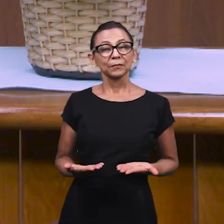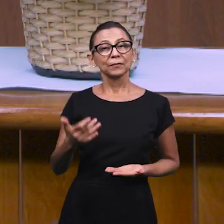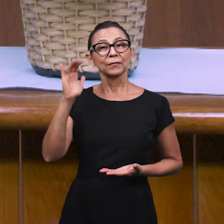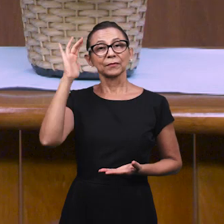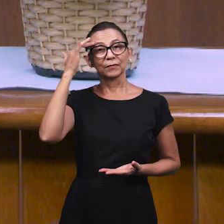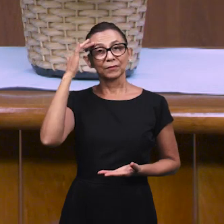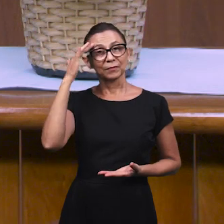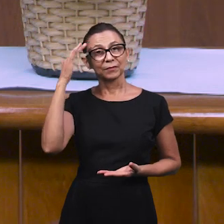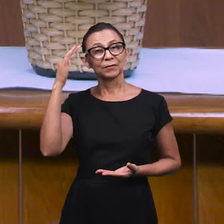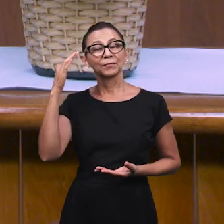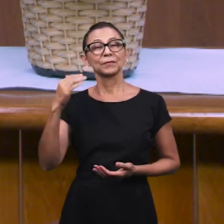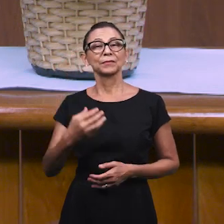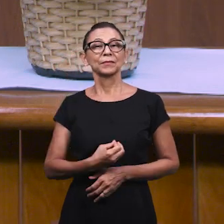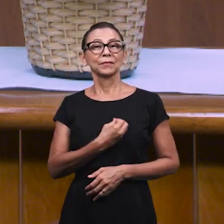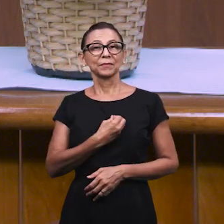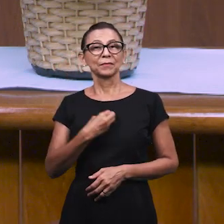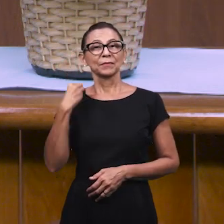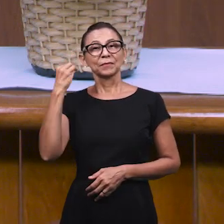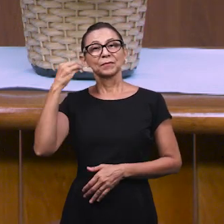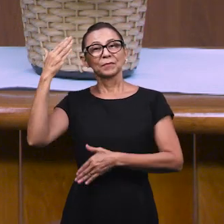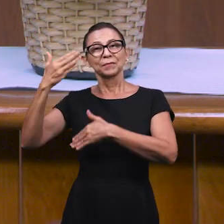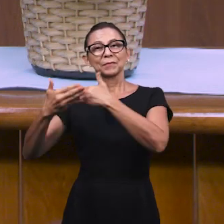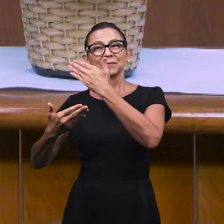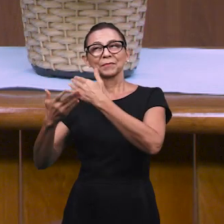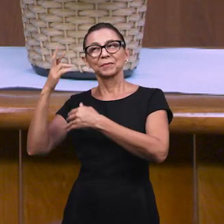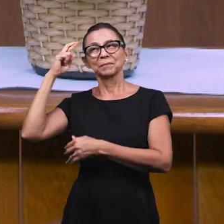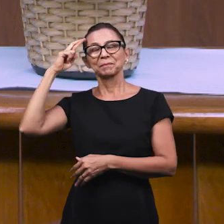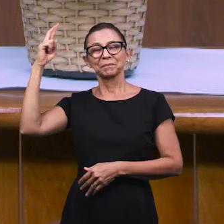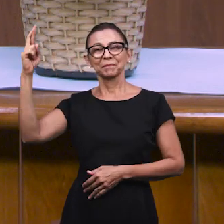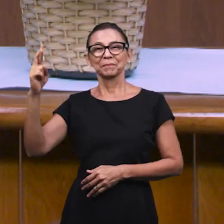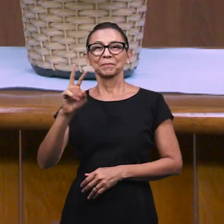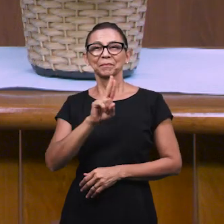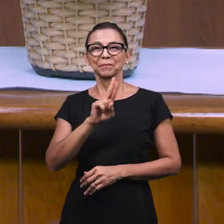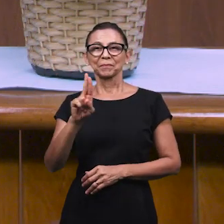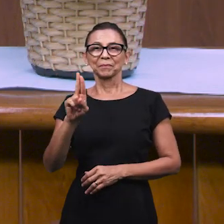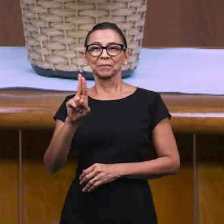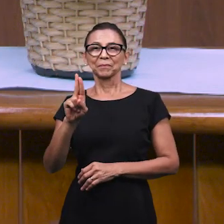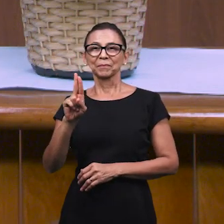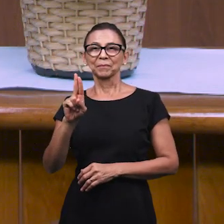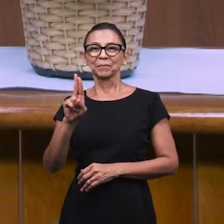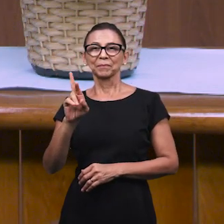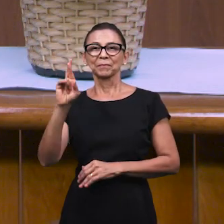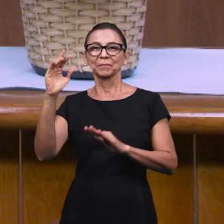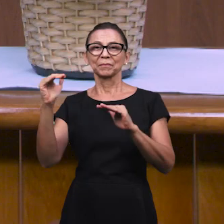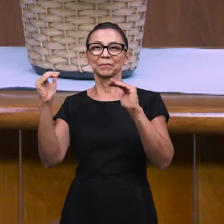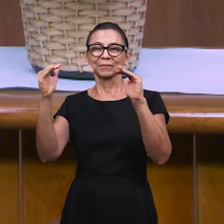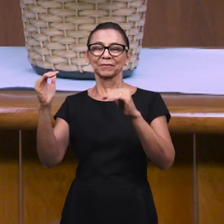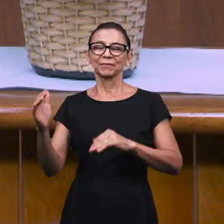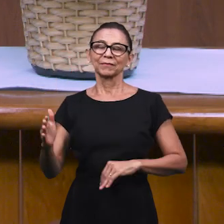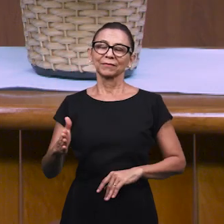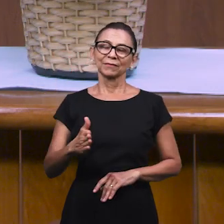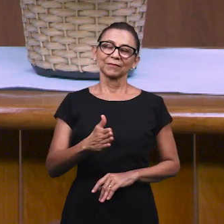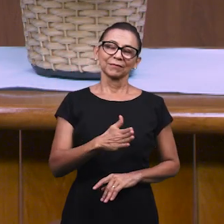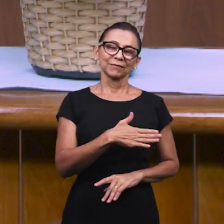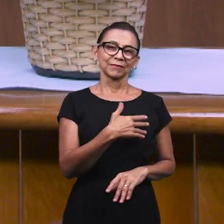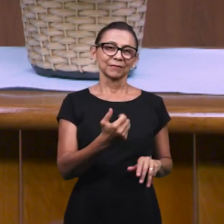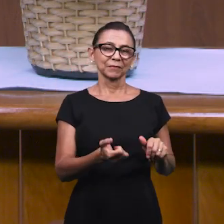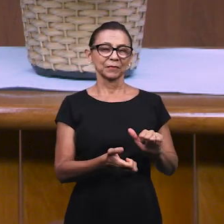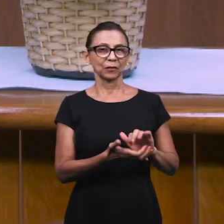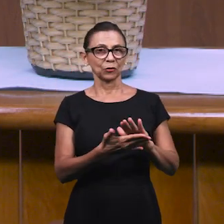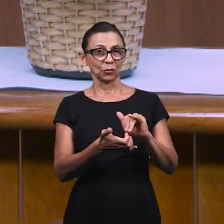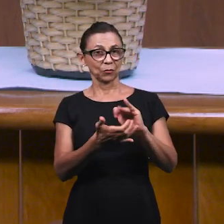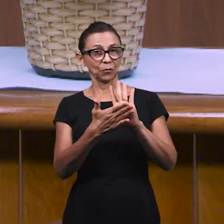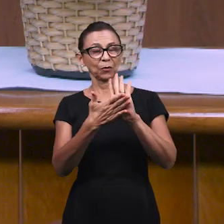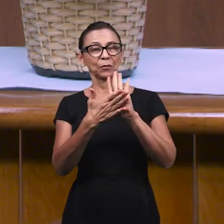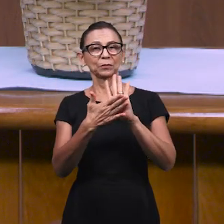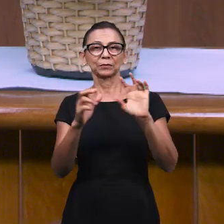e viver essa experiência na presença do Senhor. Bendito seja o nome do nosso Deus. Vamos estar adorando ao Senhor, mais